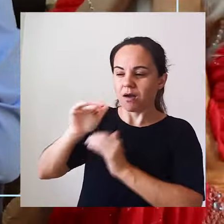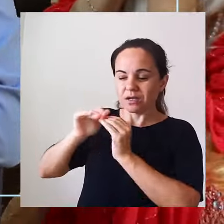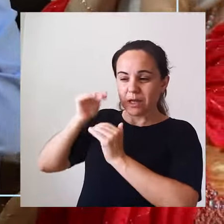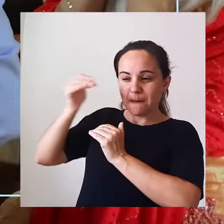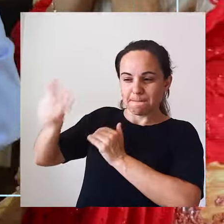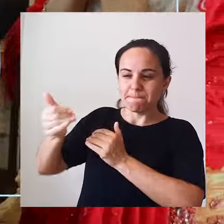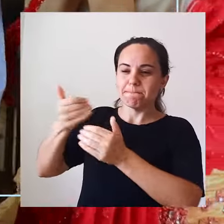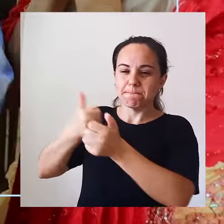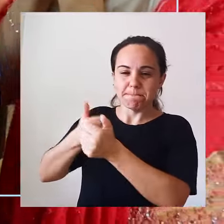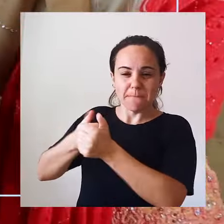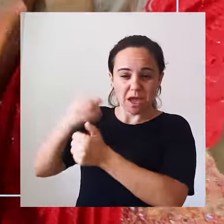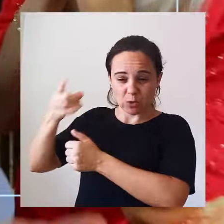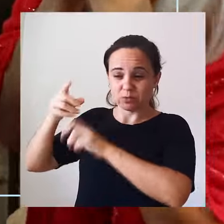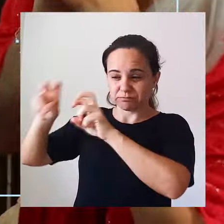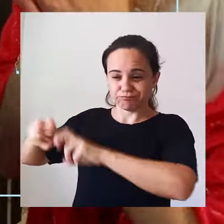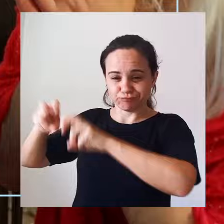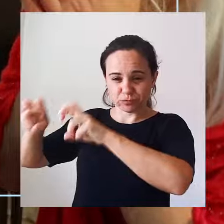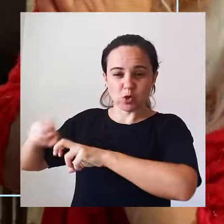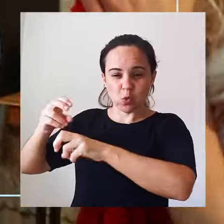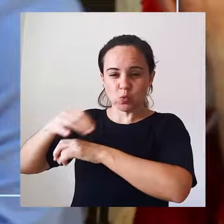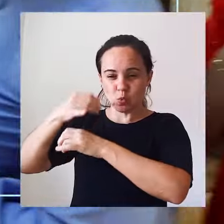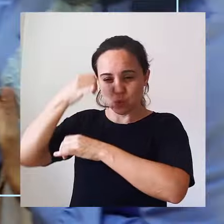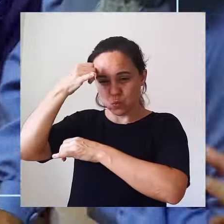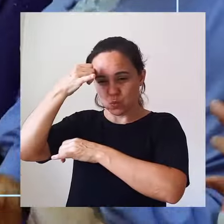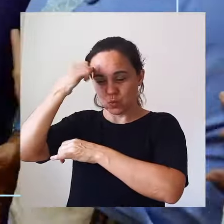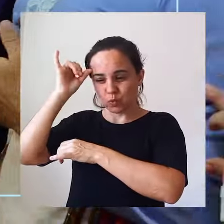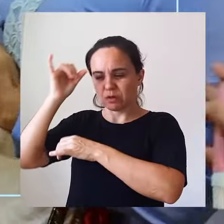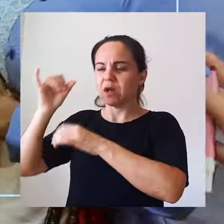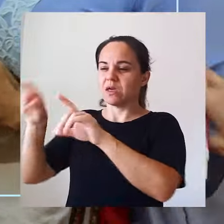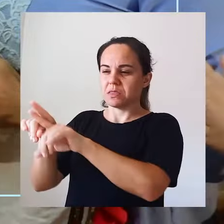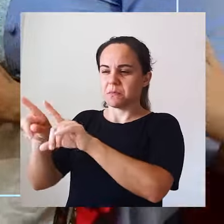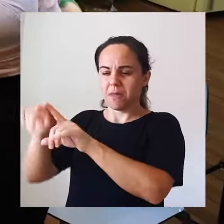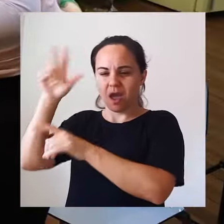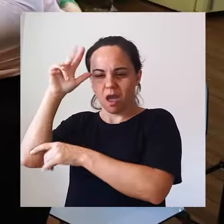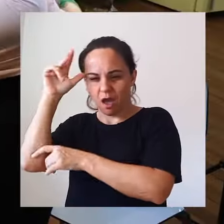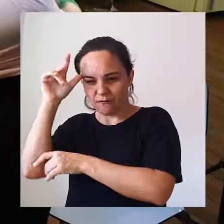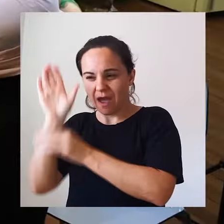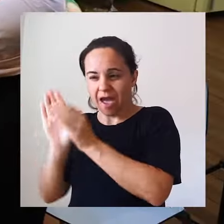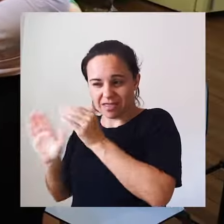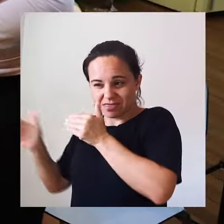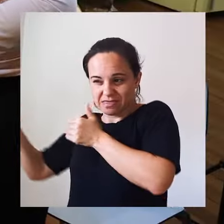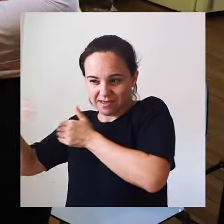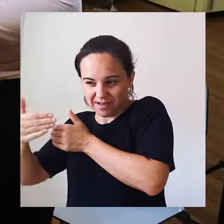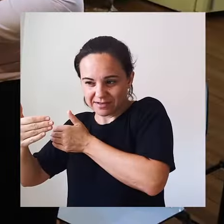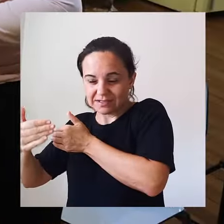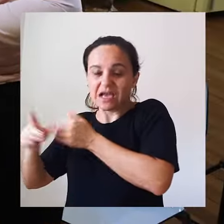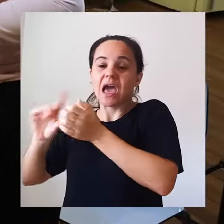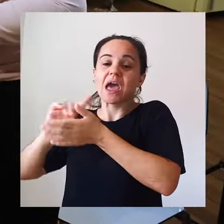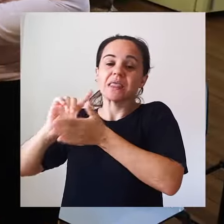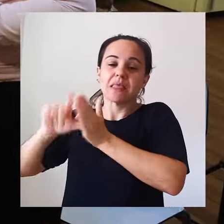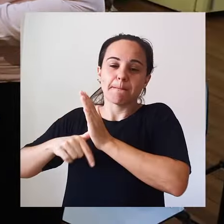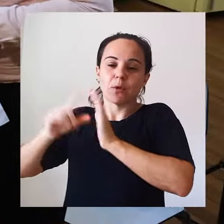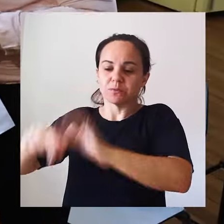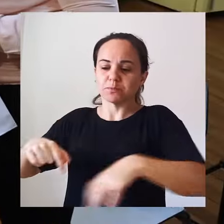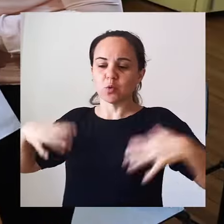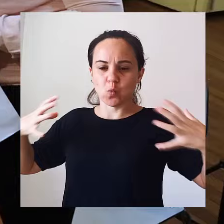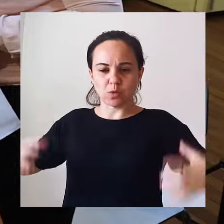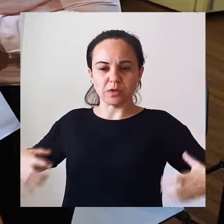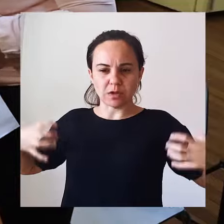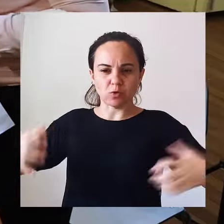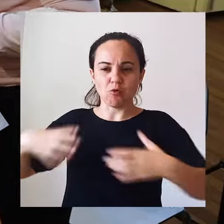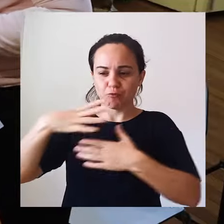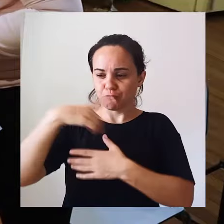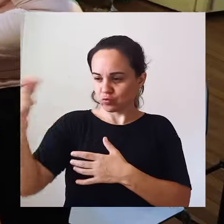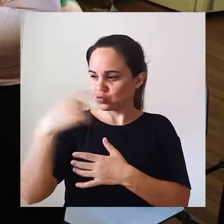Gertrude, que era moça da capelinha. Espere, Olga! Eu decidi que pro melhor andamento da